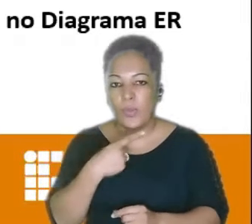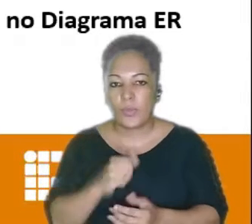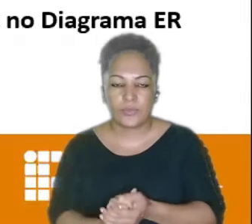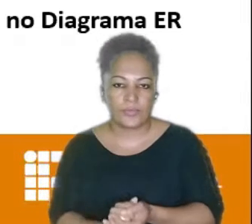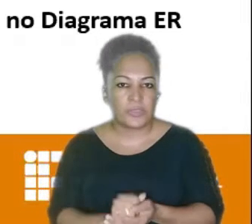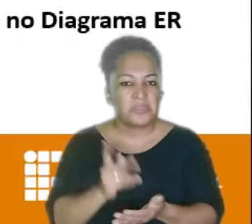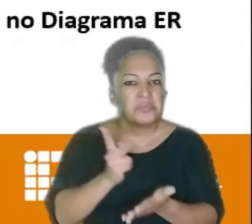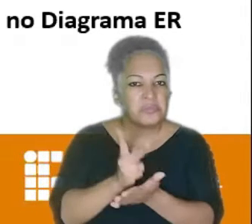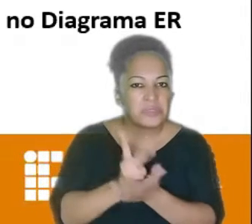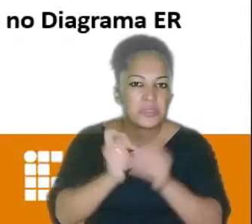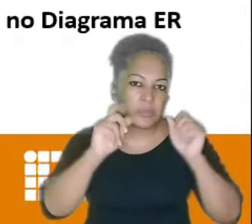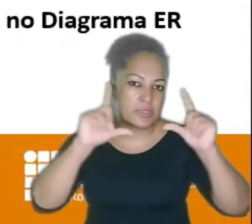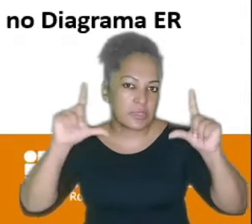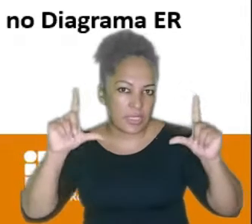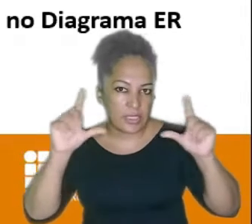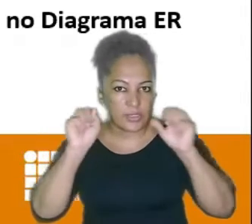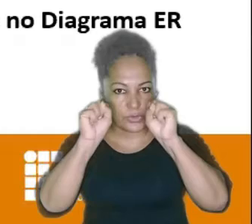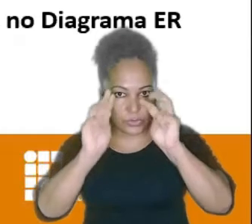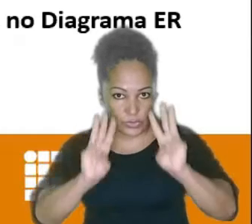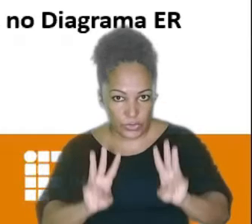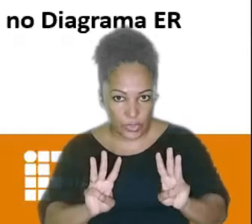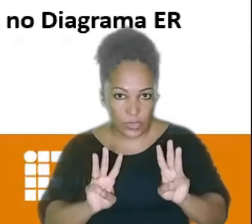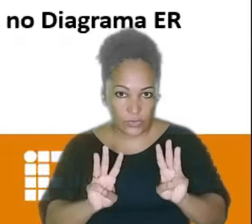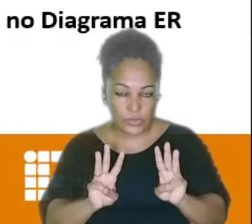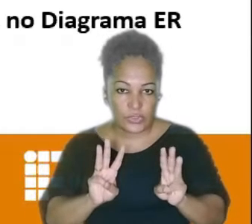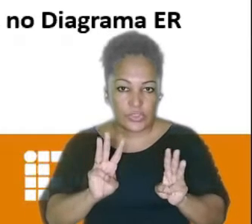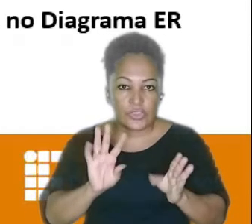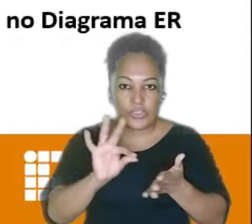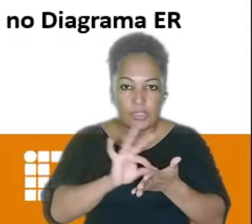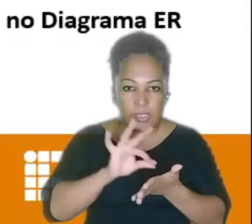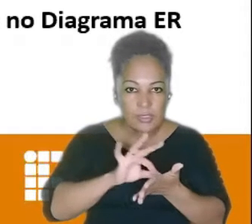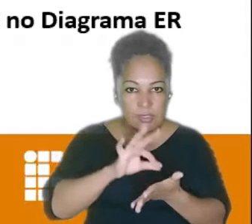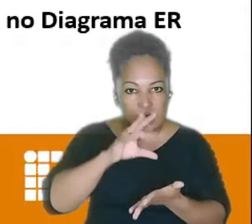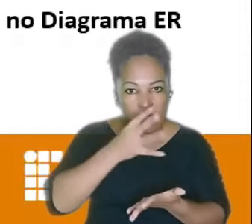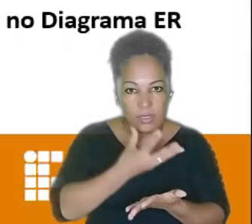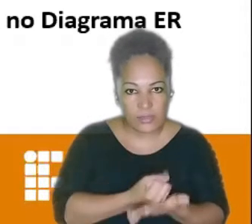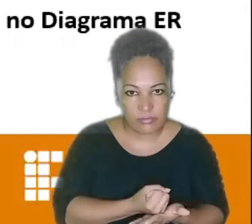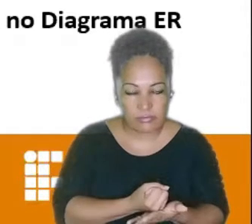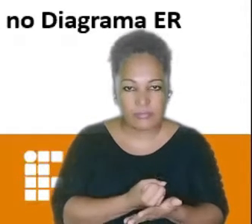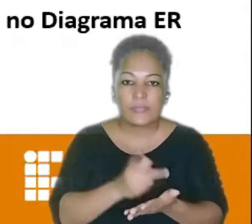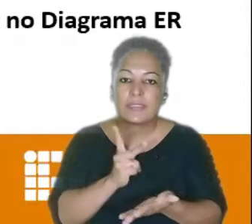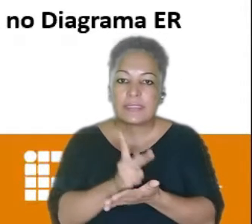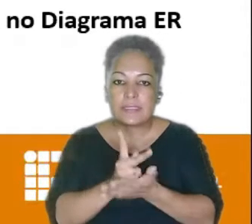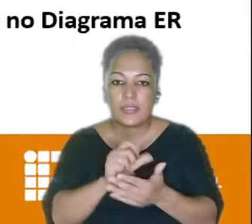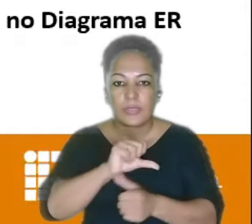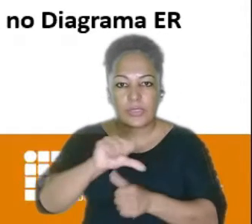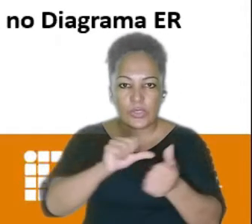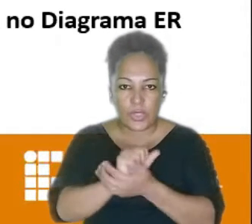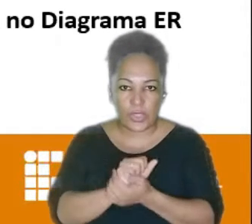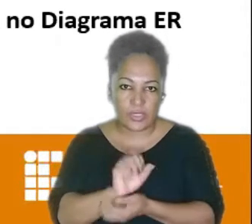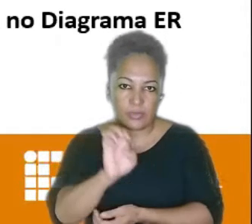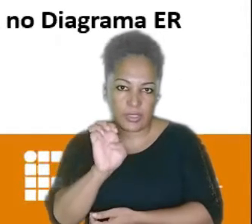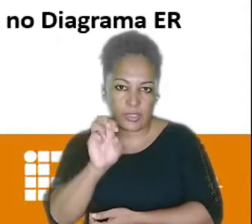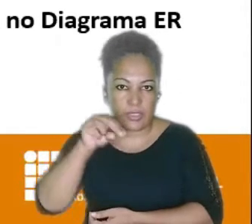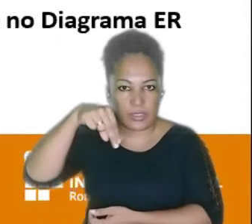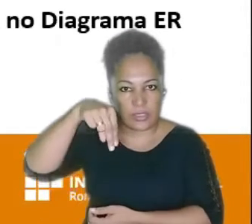Normalmente, as telas, os requisitos de software de cadastrar, sempre eles viram entidades. Tá? Se eu